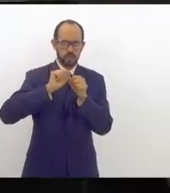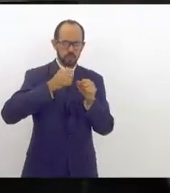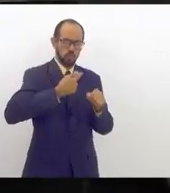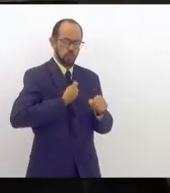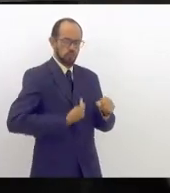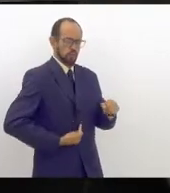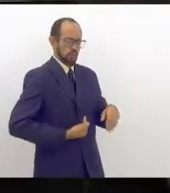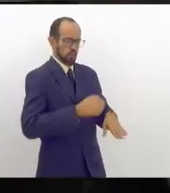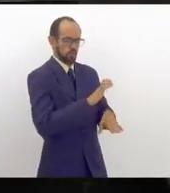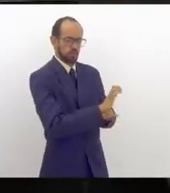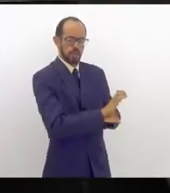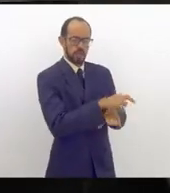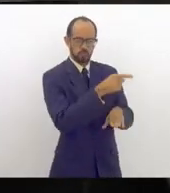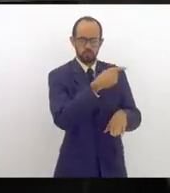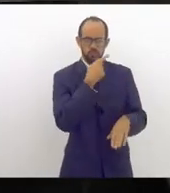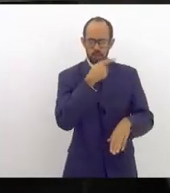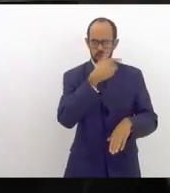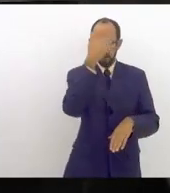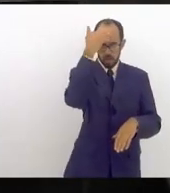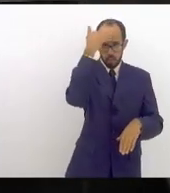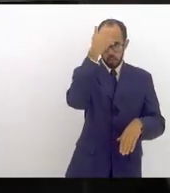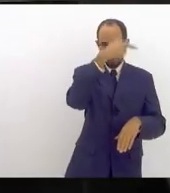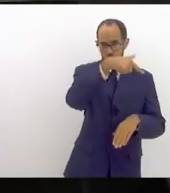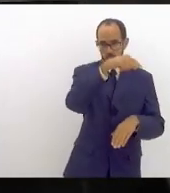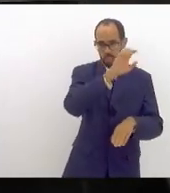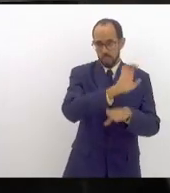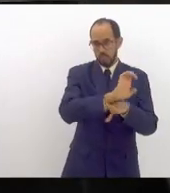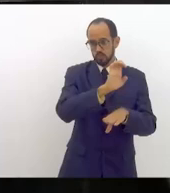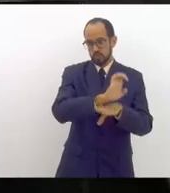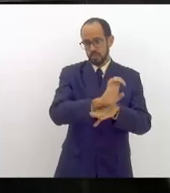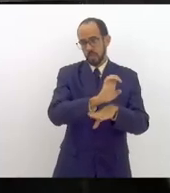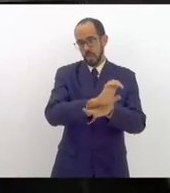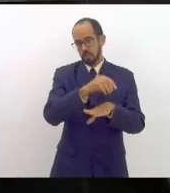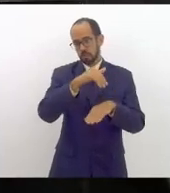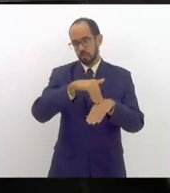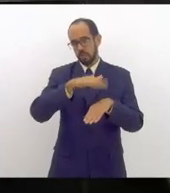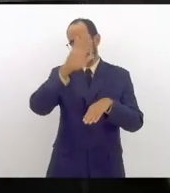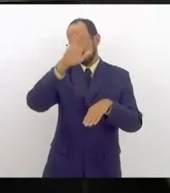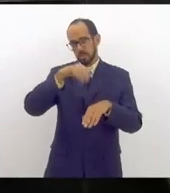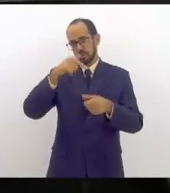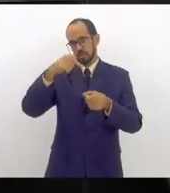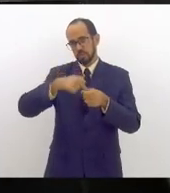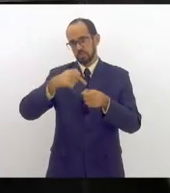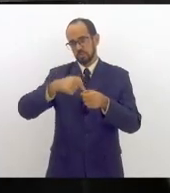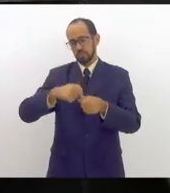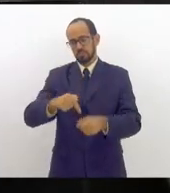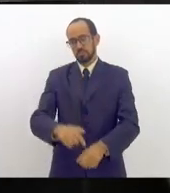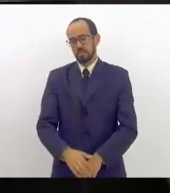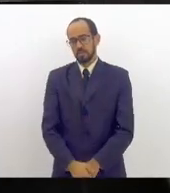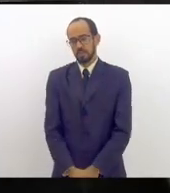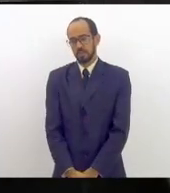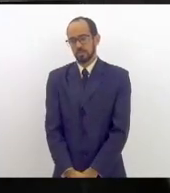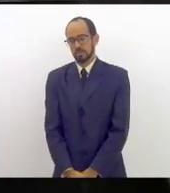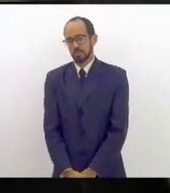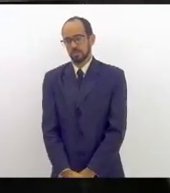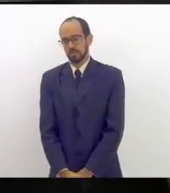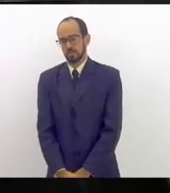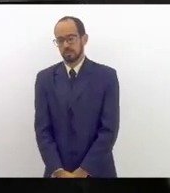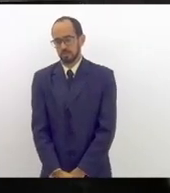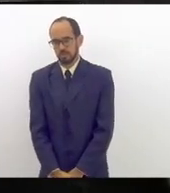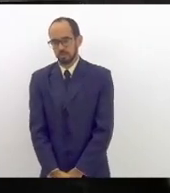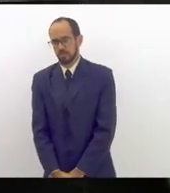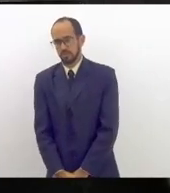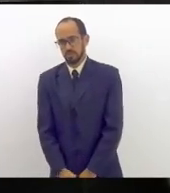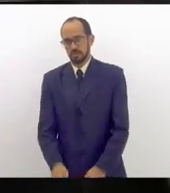estadual, culpando os estados pelo aumento da gasolina, pelo aumento do combustível. Ou